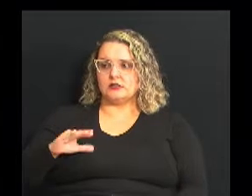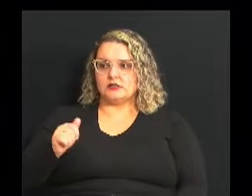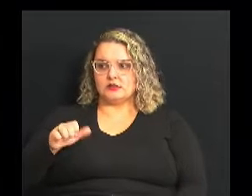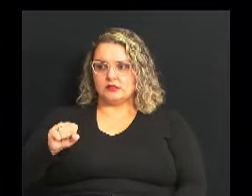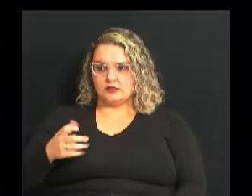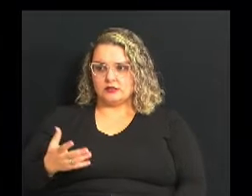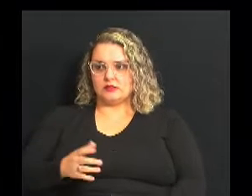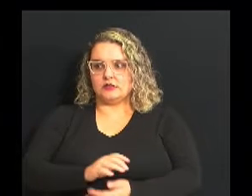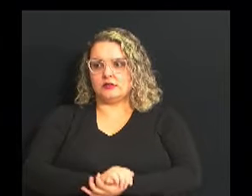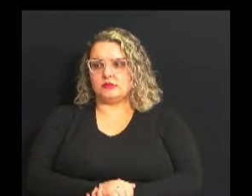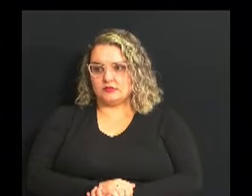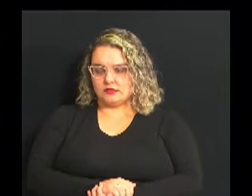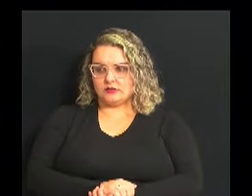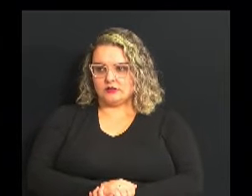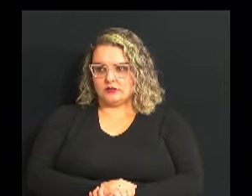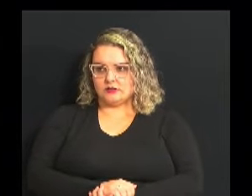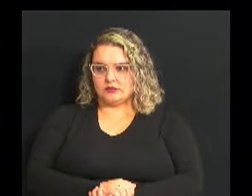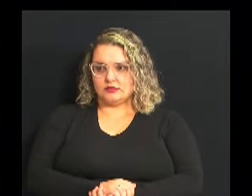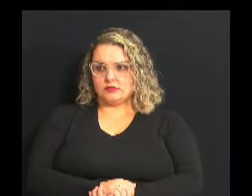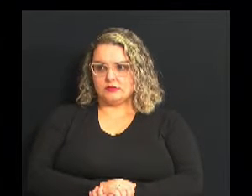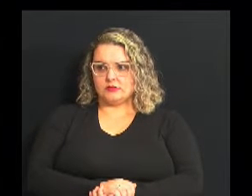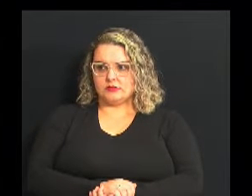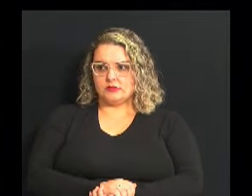DEFIT, né, tem,